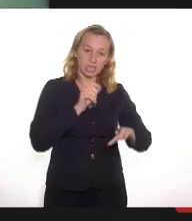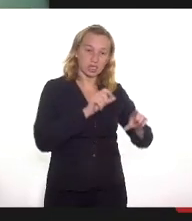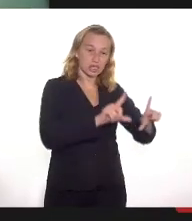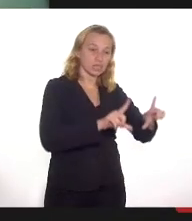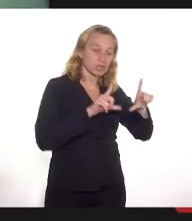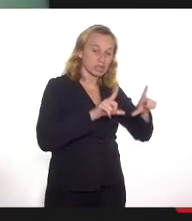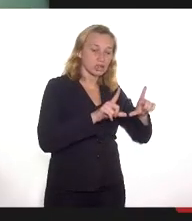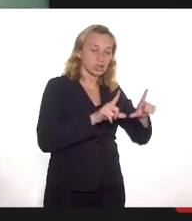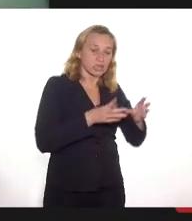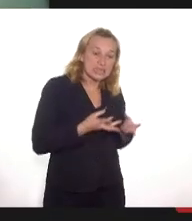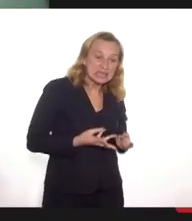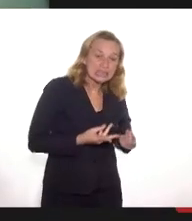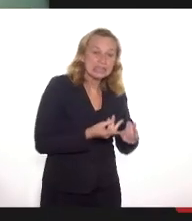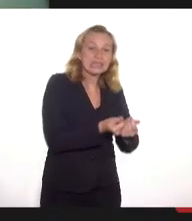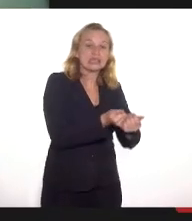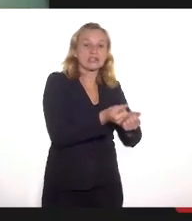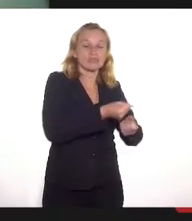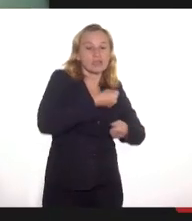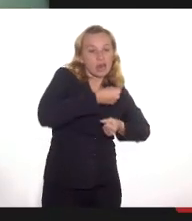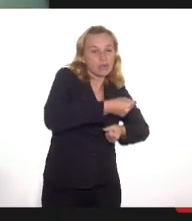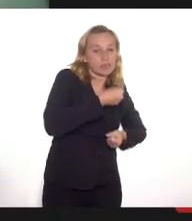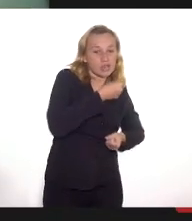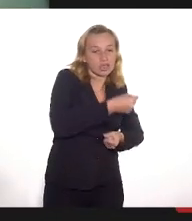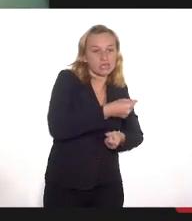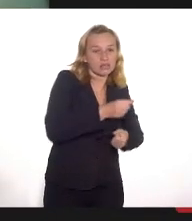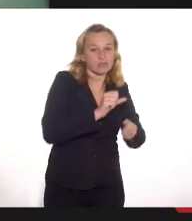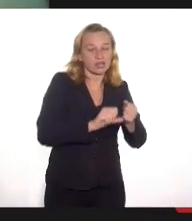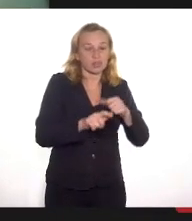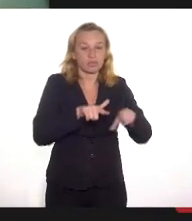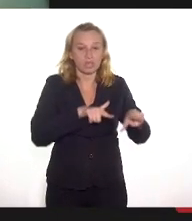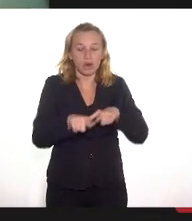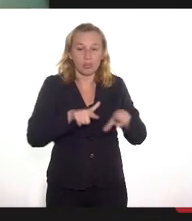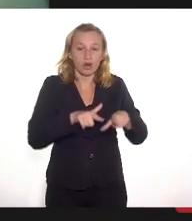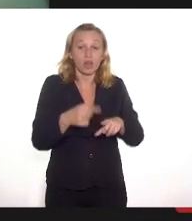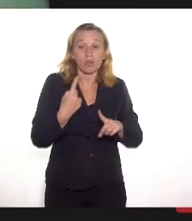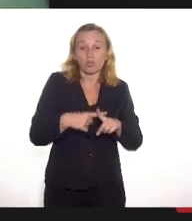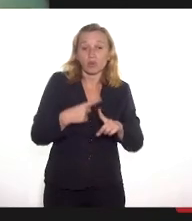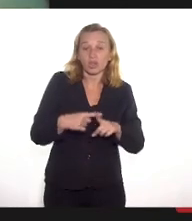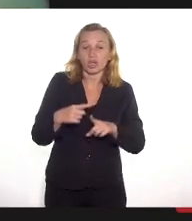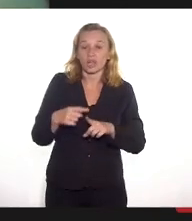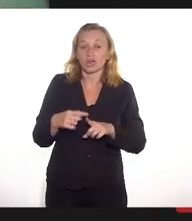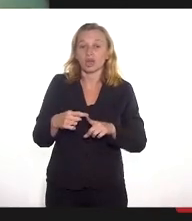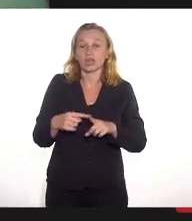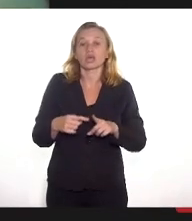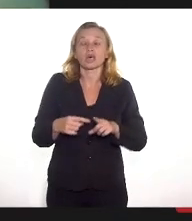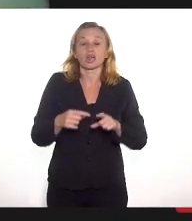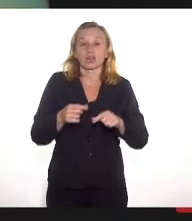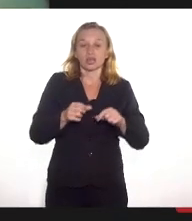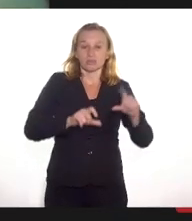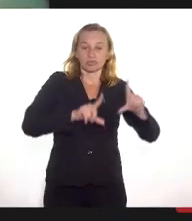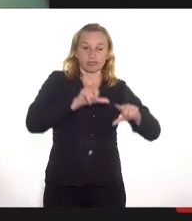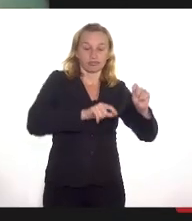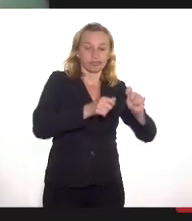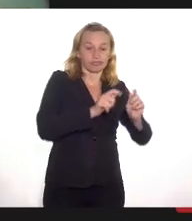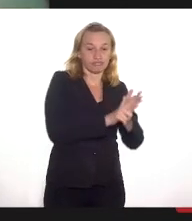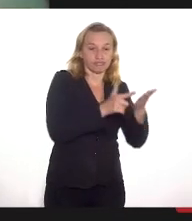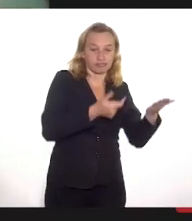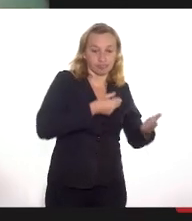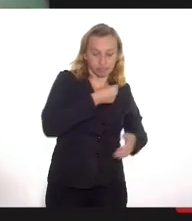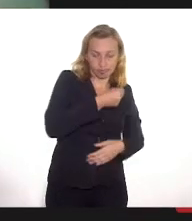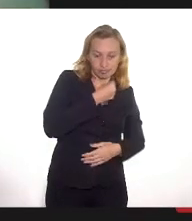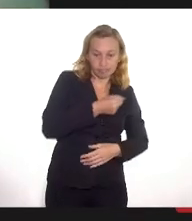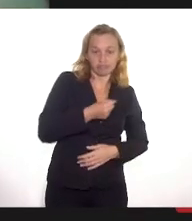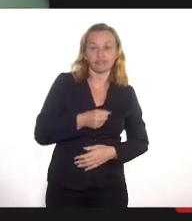assistir sensibilizar a imprensa a fazer papel o que a imprensa ainda tem credibilidade com a população